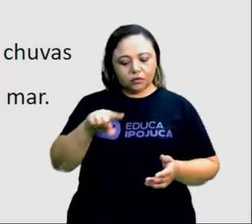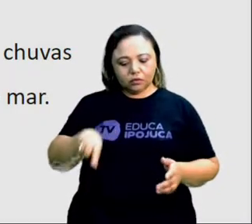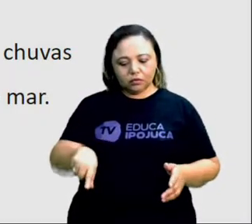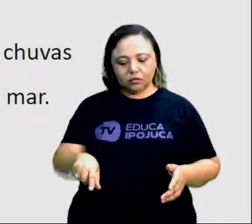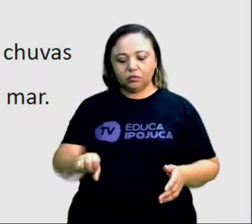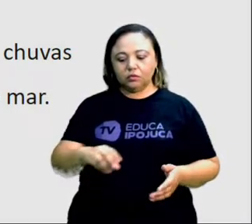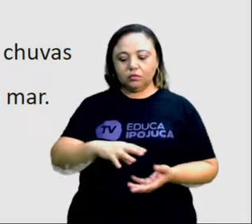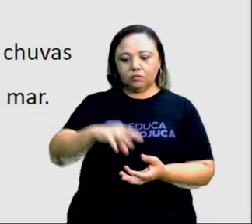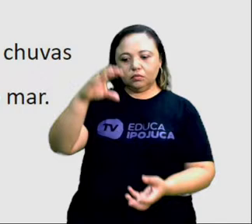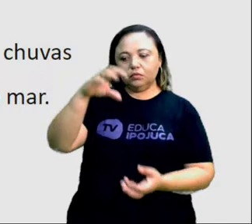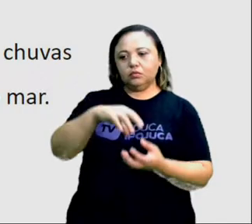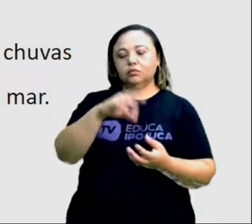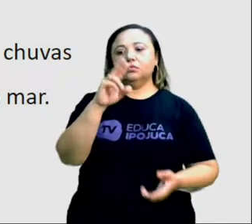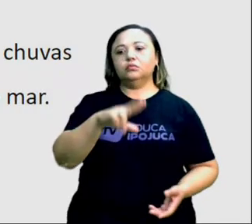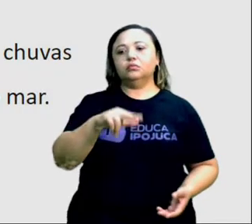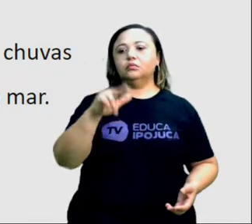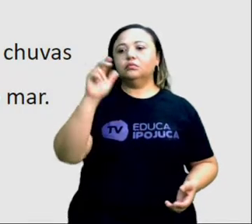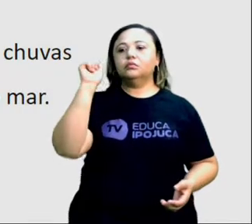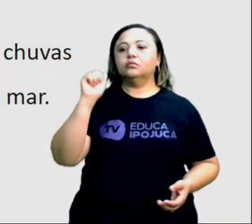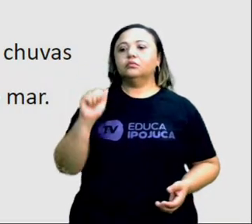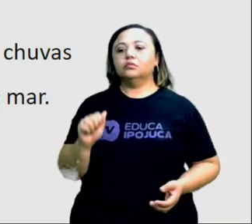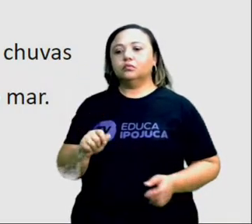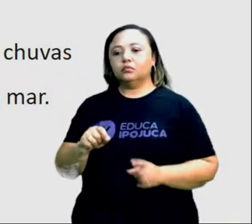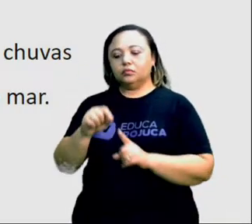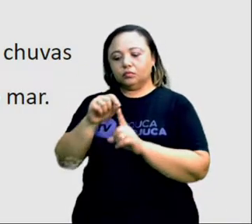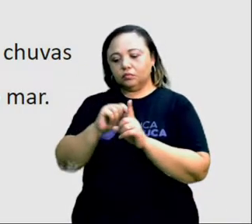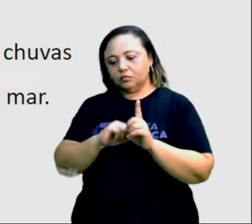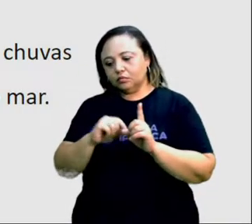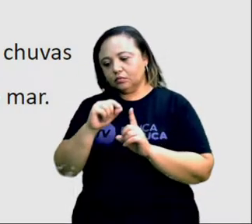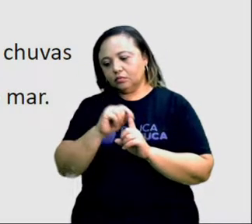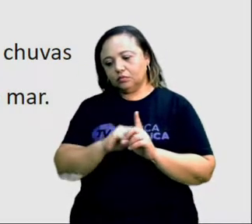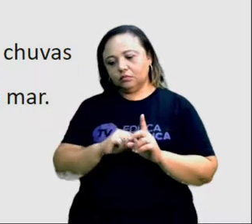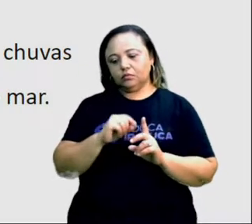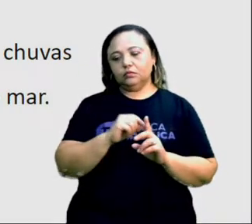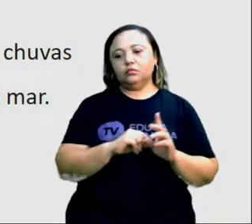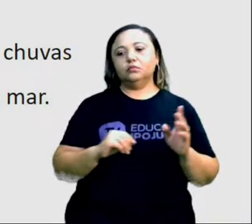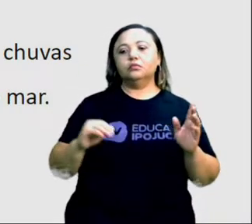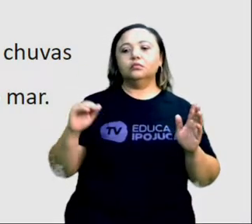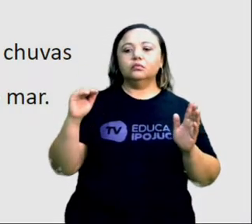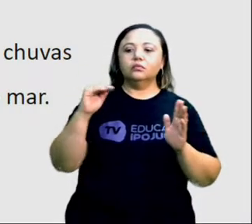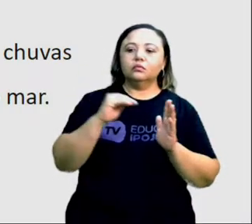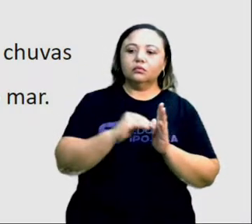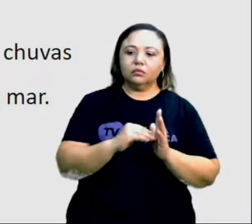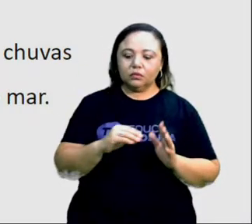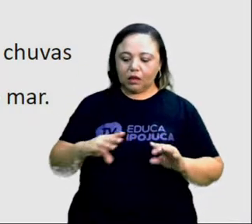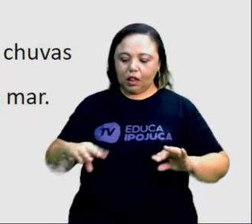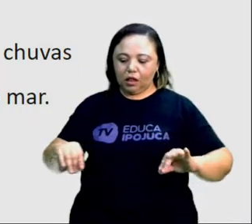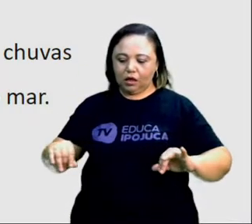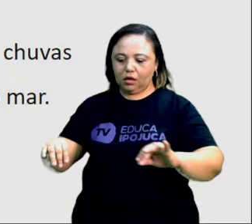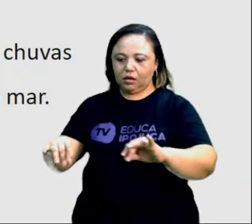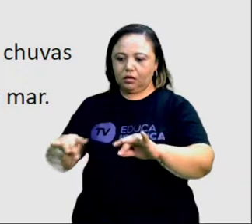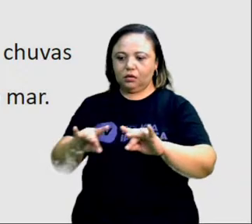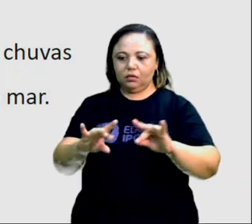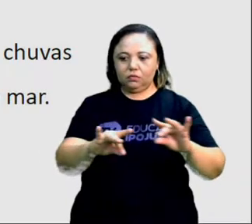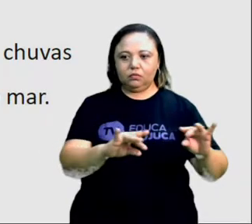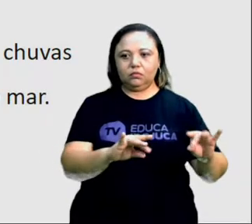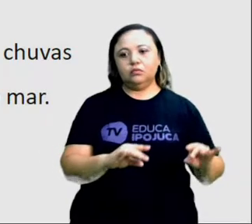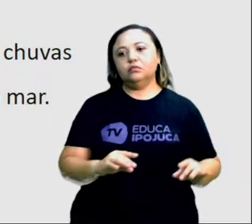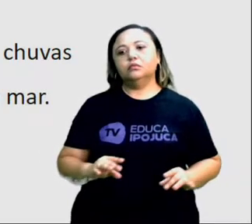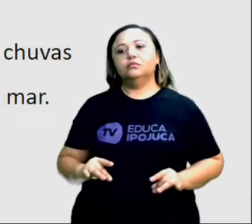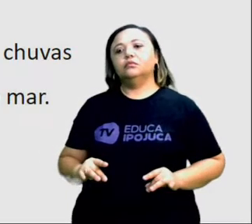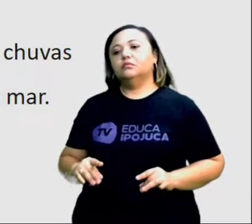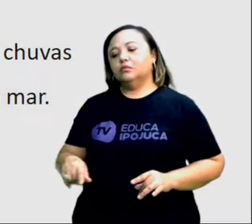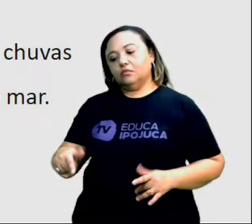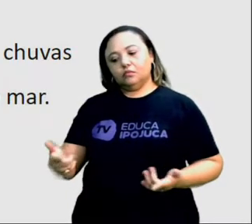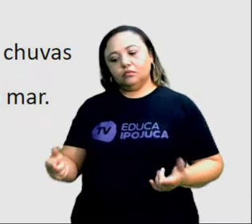nessa ocasião. Nos últimos meses, tem só a aparição normal de lama na orla, mas não dessa